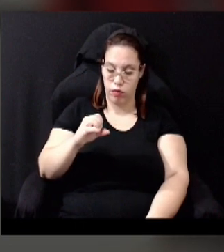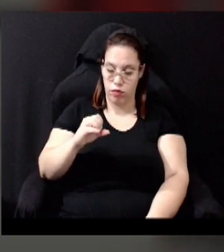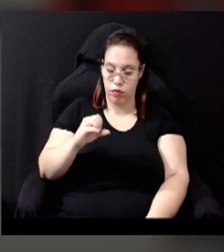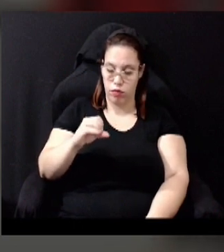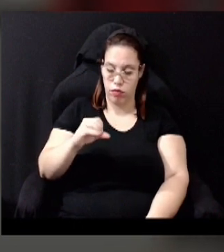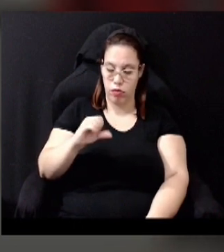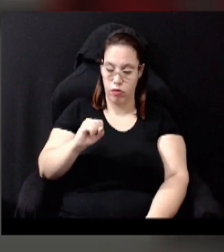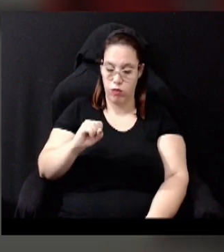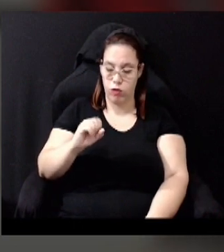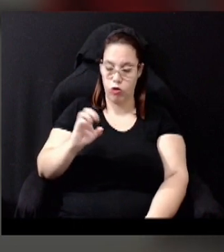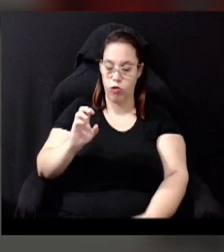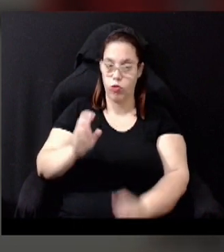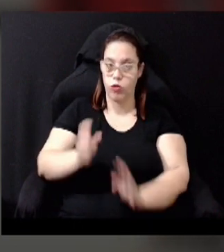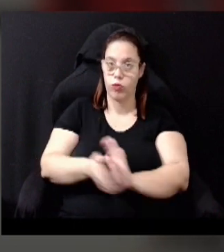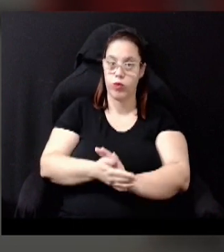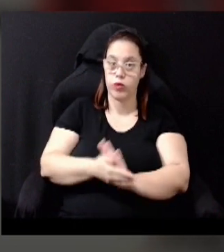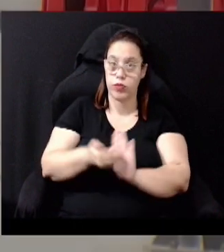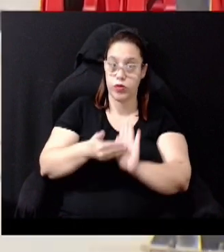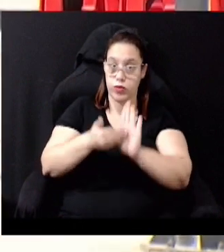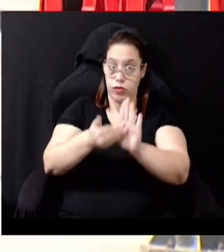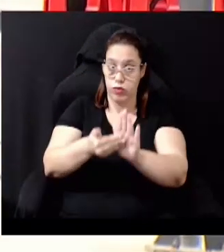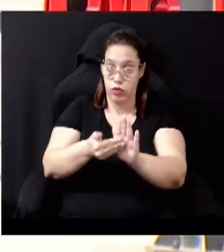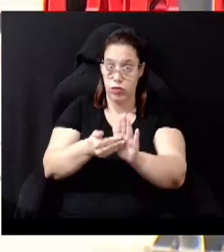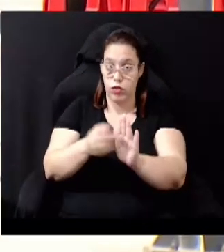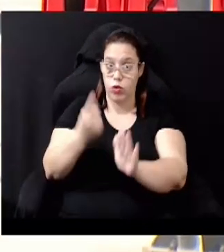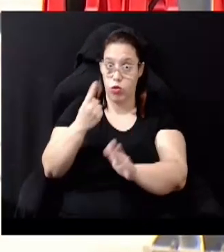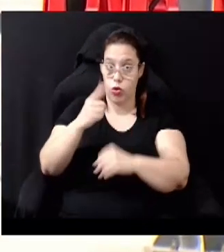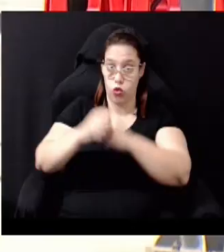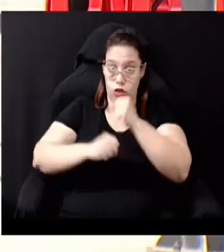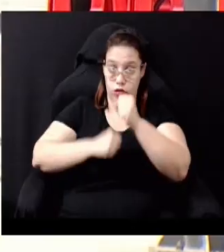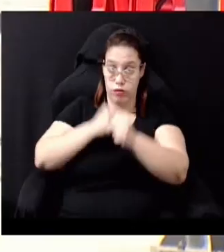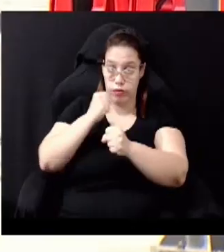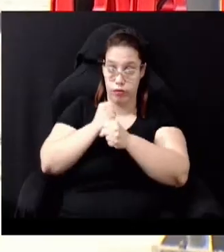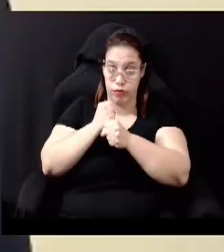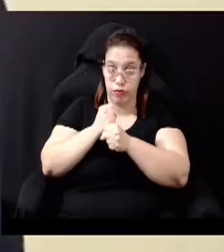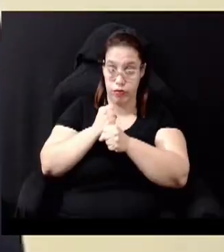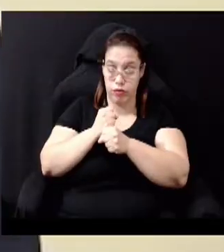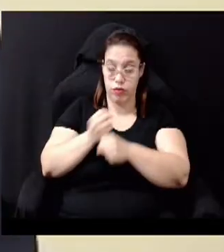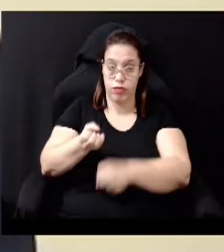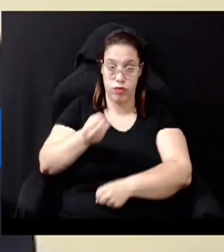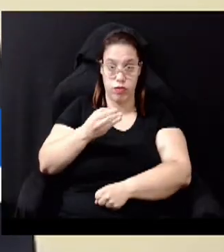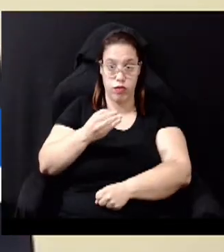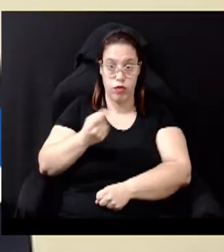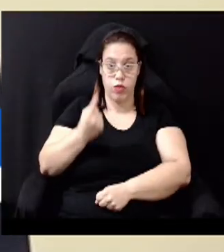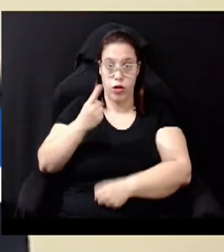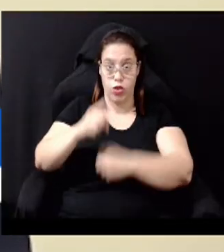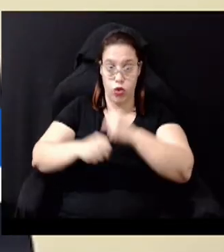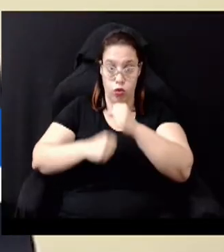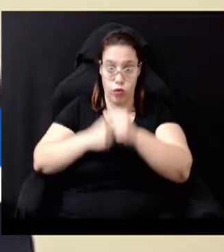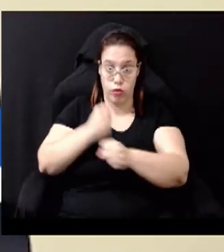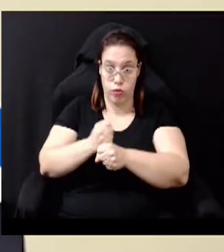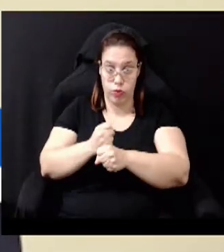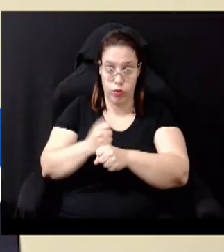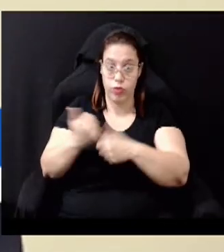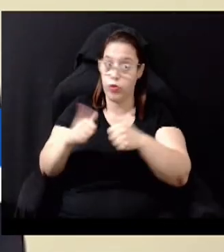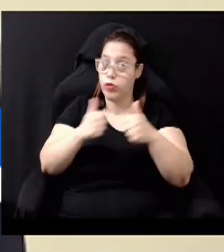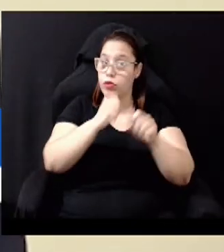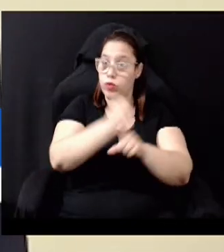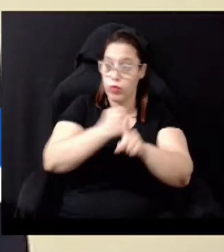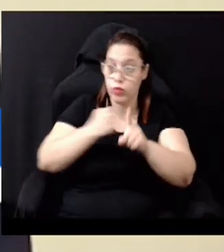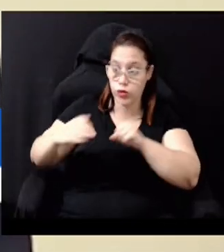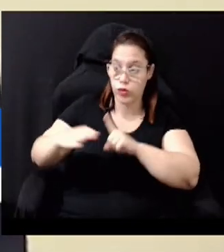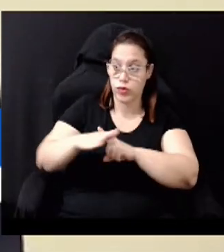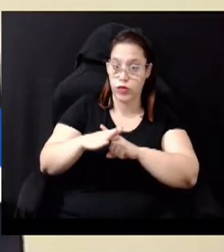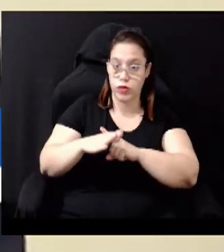139,98. O benefício é válido por 1 ano, podendo ser renovado por mais 1. A análise socioeconômica está